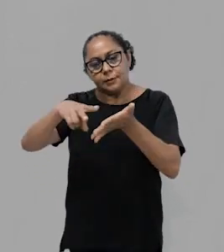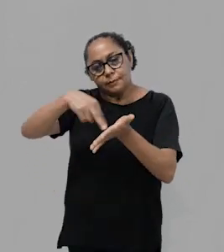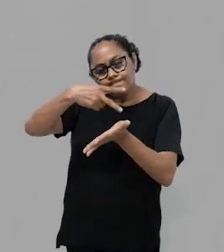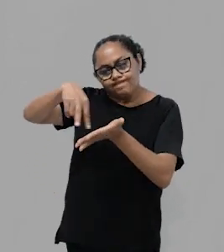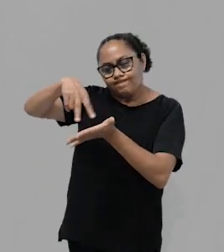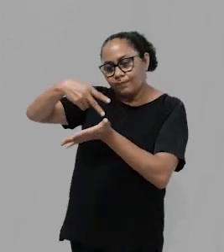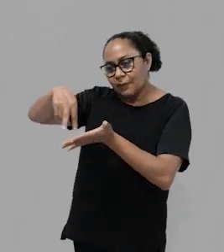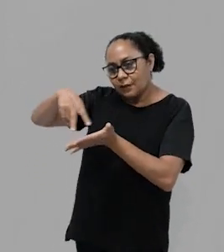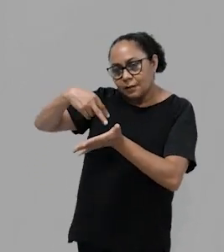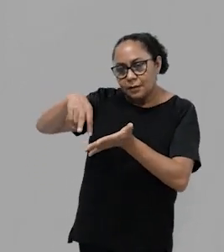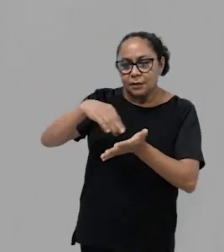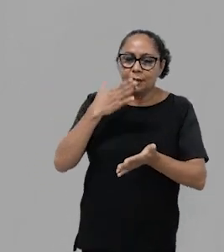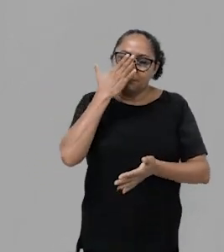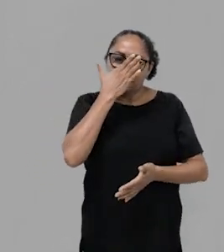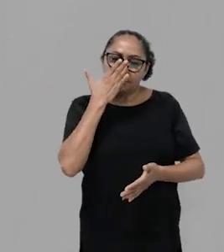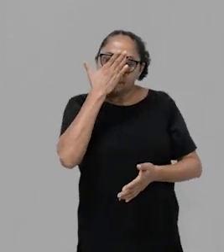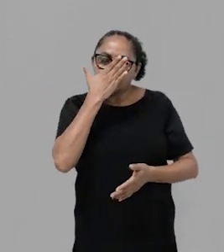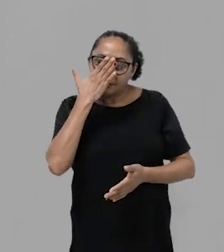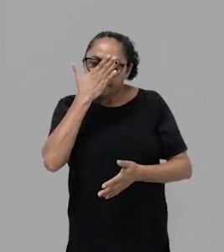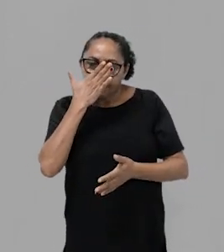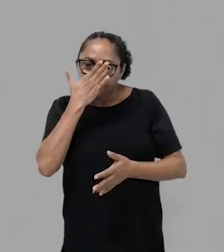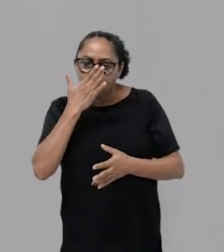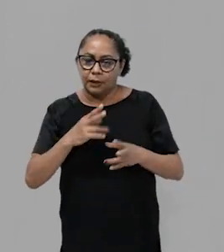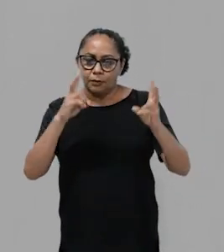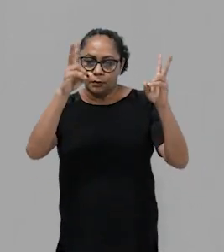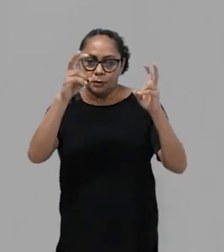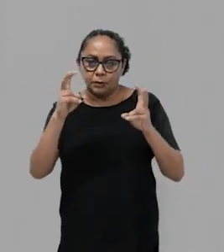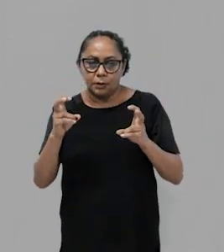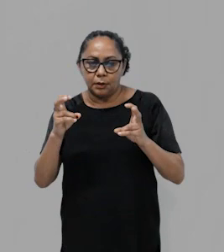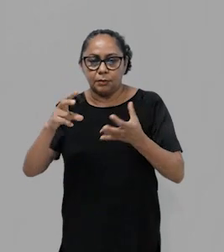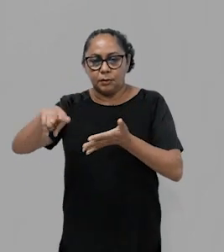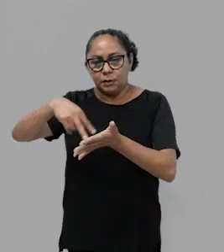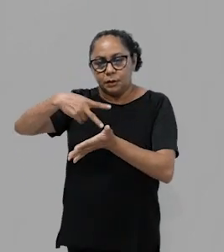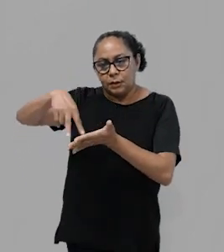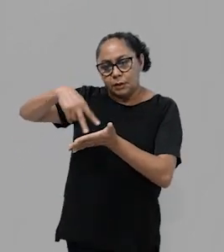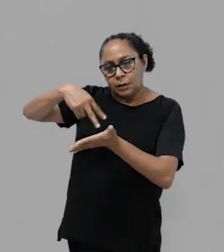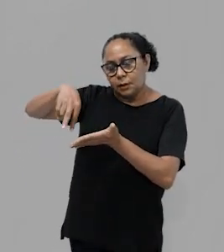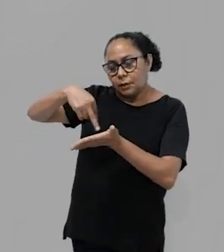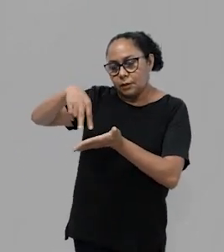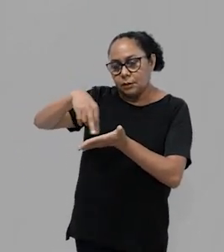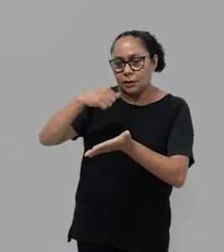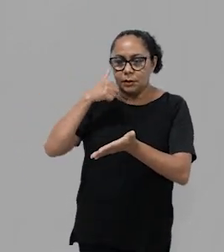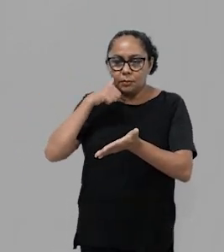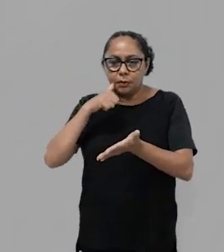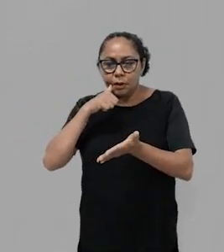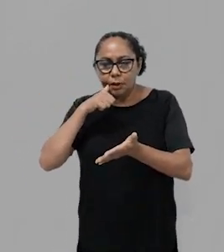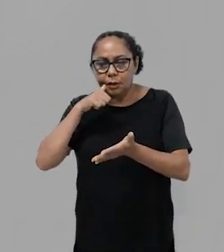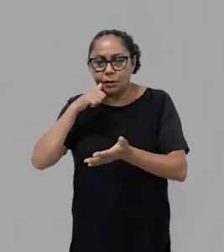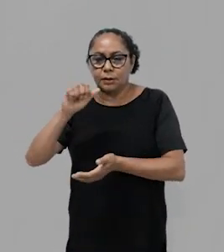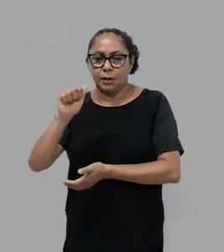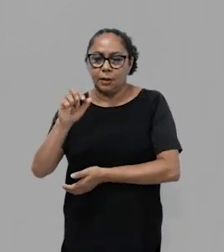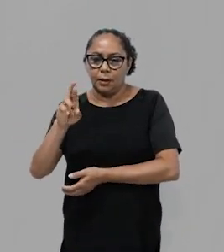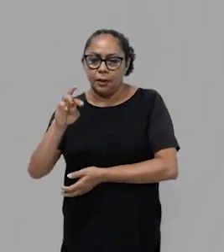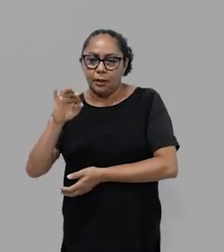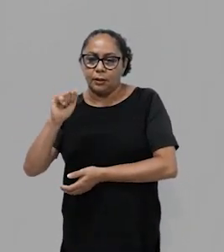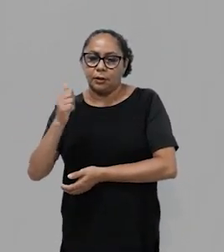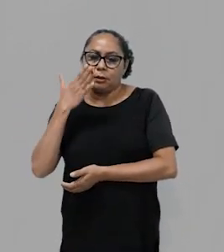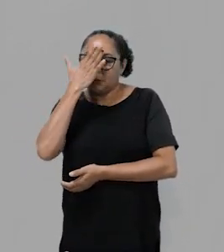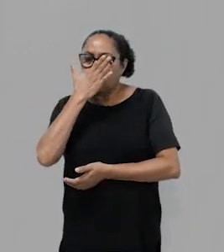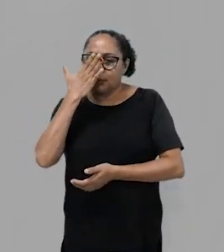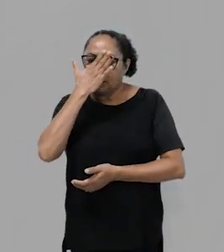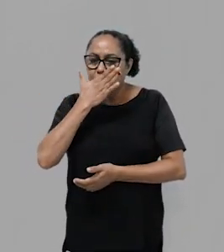de prostitutas. E aí parte da temática deles são dançarinas do Moulin Rouge, artistas do Moulin Rouge,